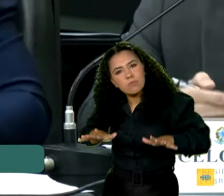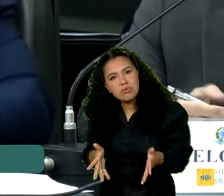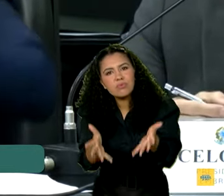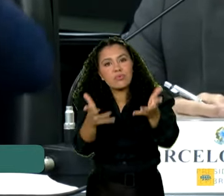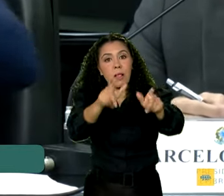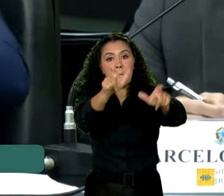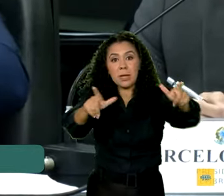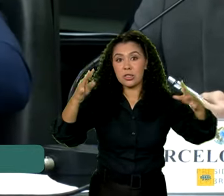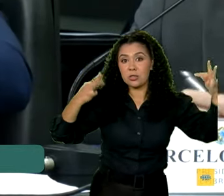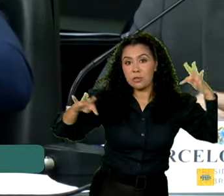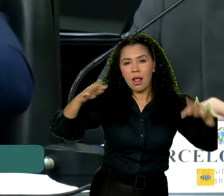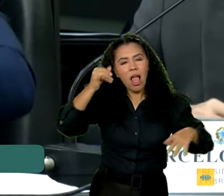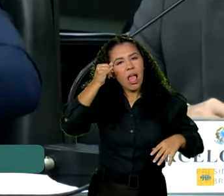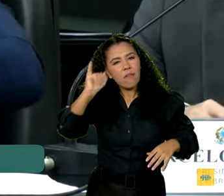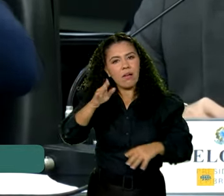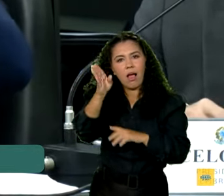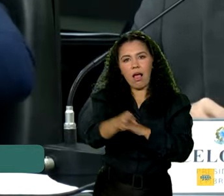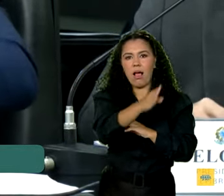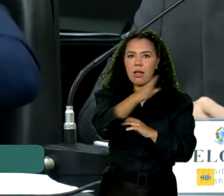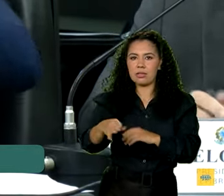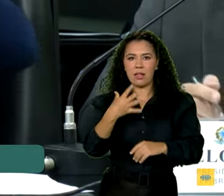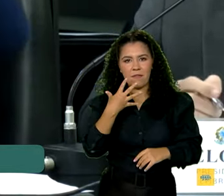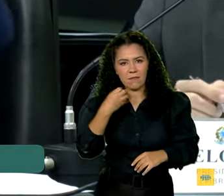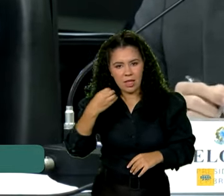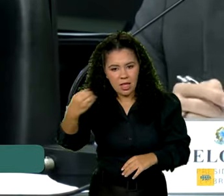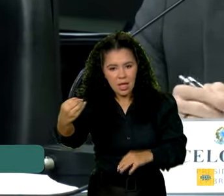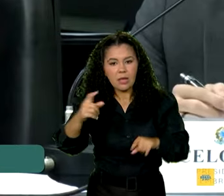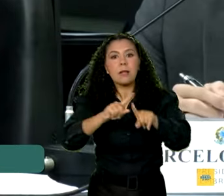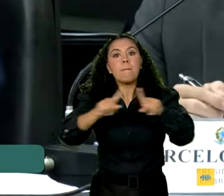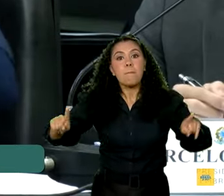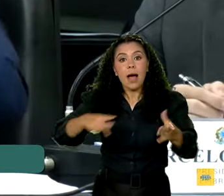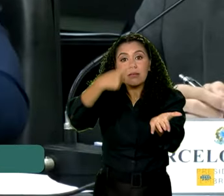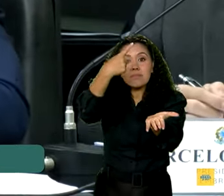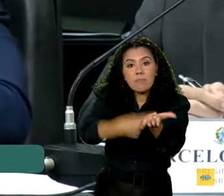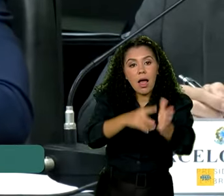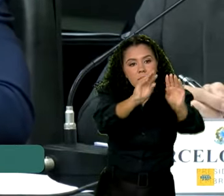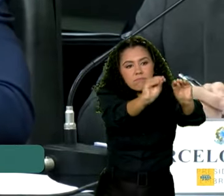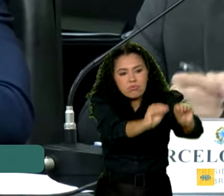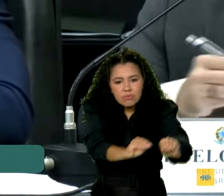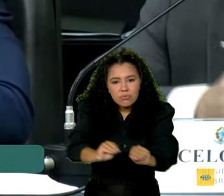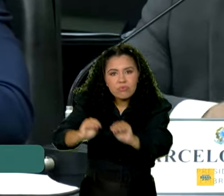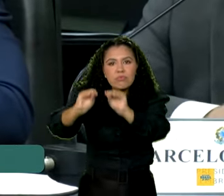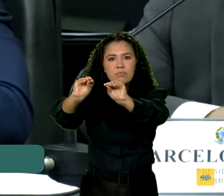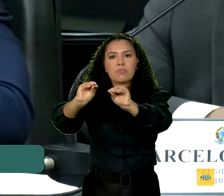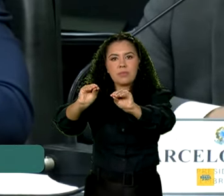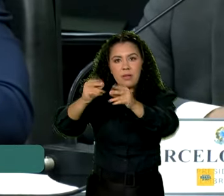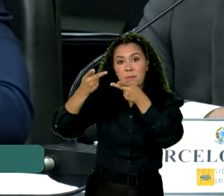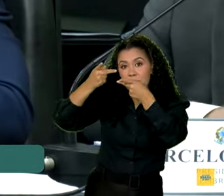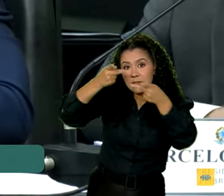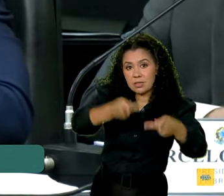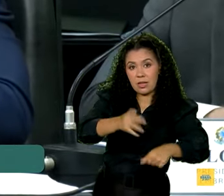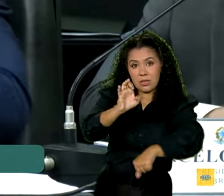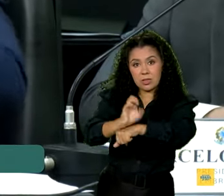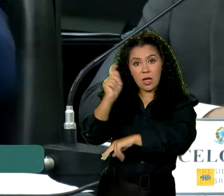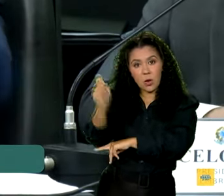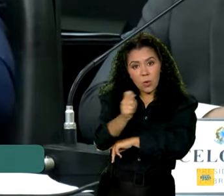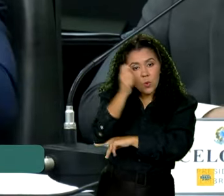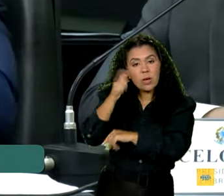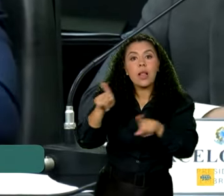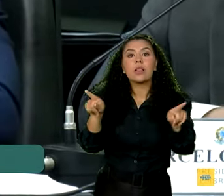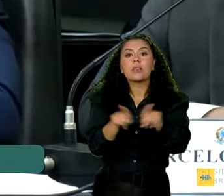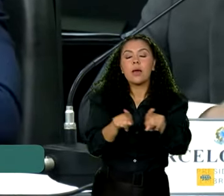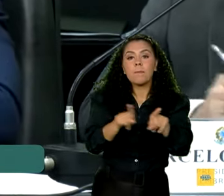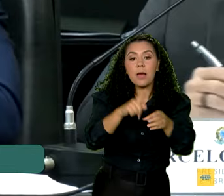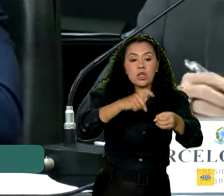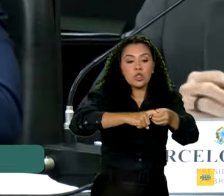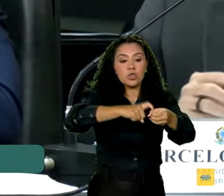turista não cancele a sua viagem, mas sim reagende a sua visita ao Rio Grande do Sul. Também suspendemos